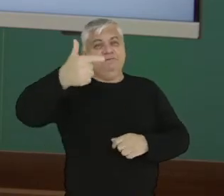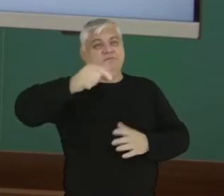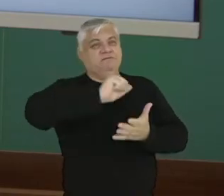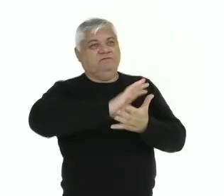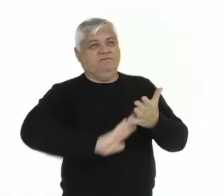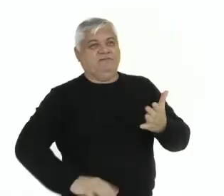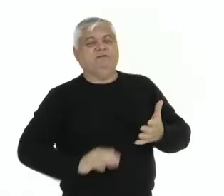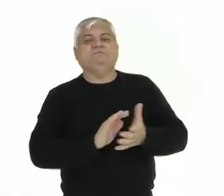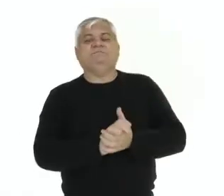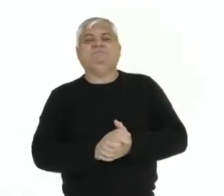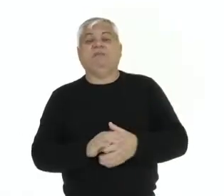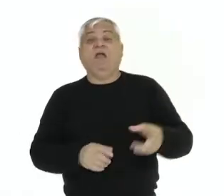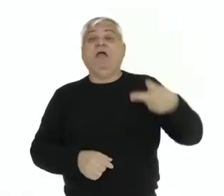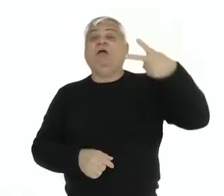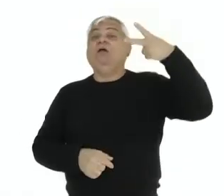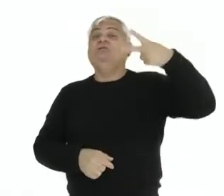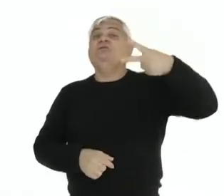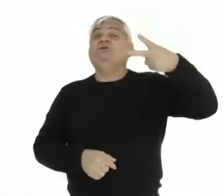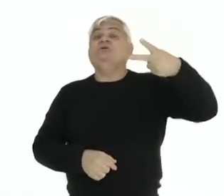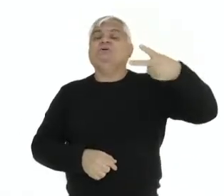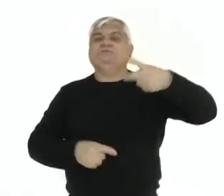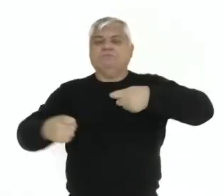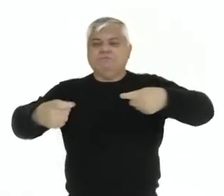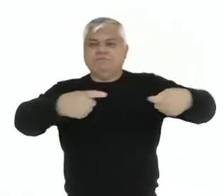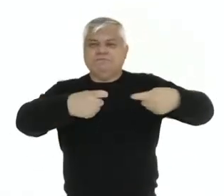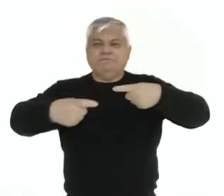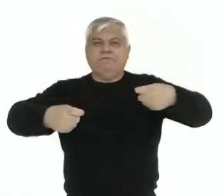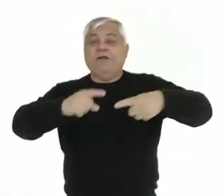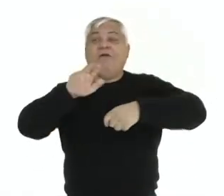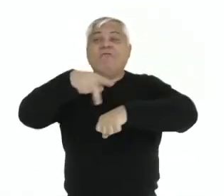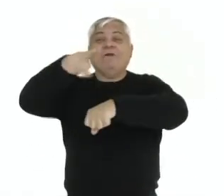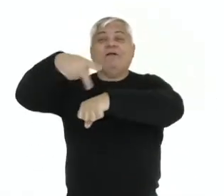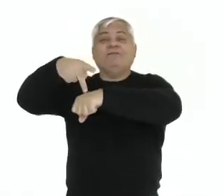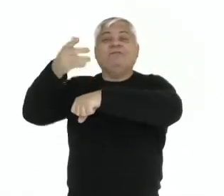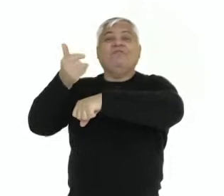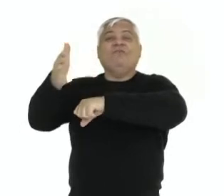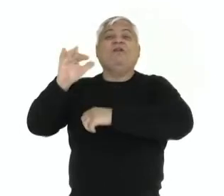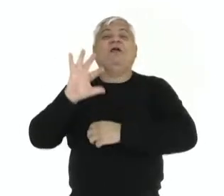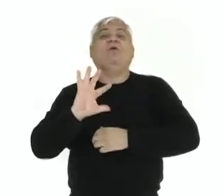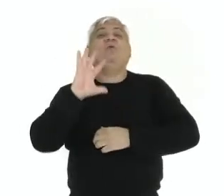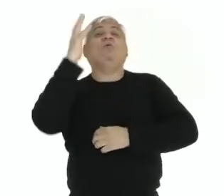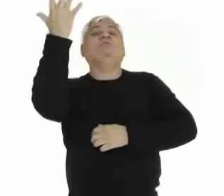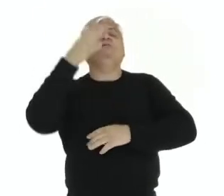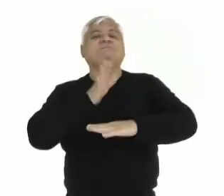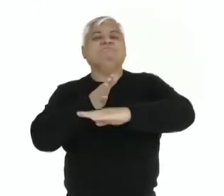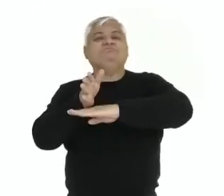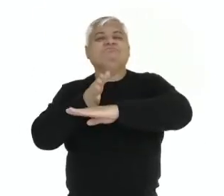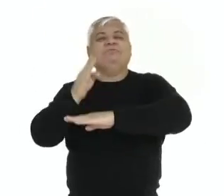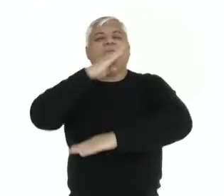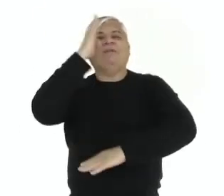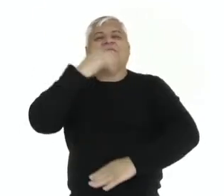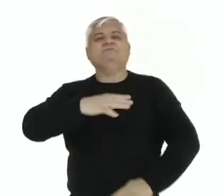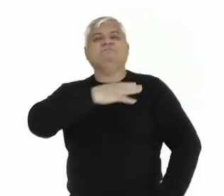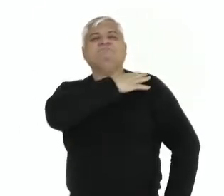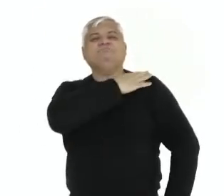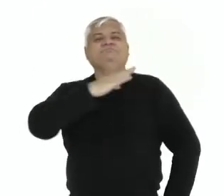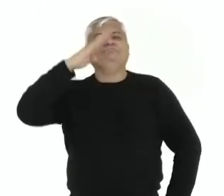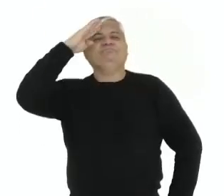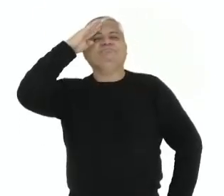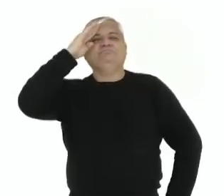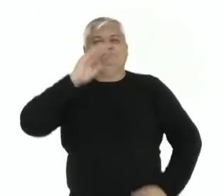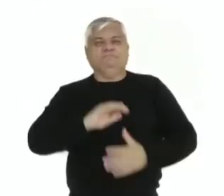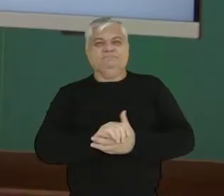atividade, né? Cite 2 conflitos externos em que ocorreu a participação do Exército